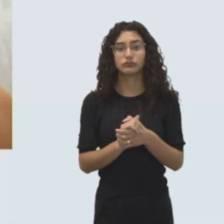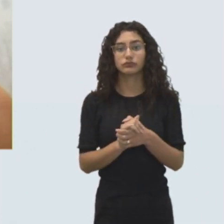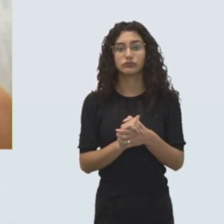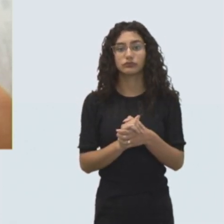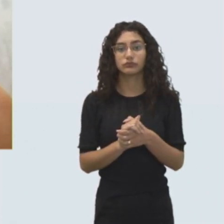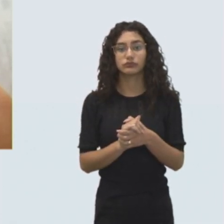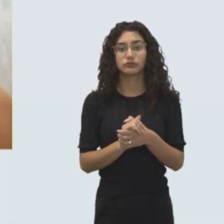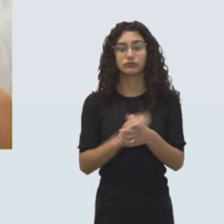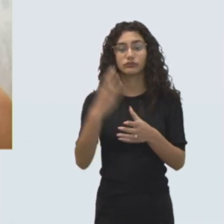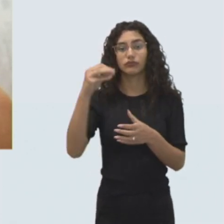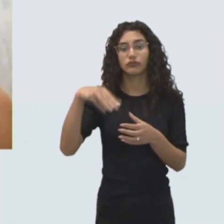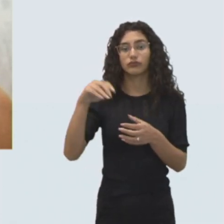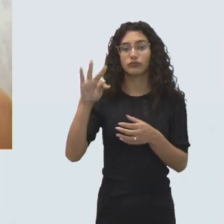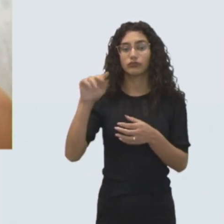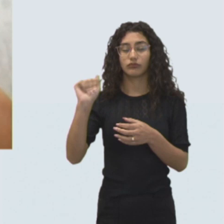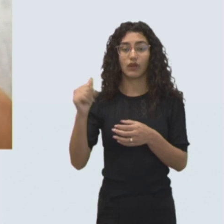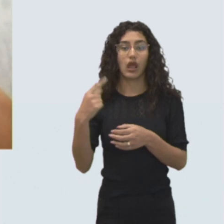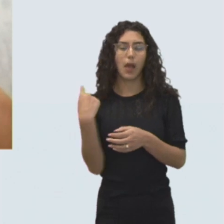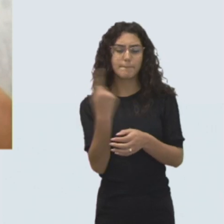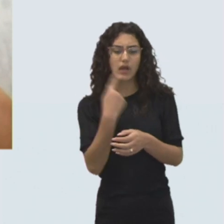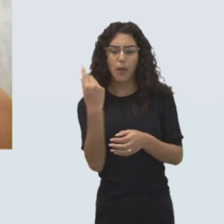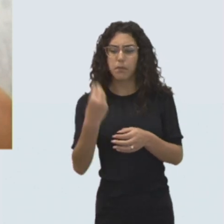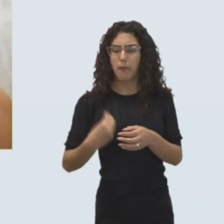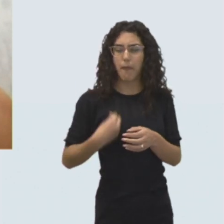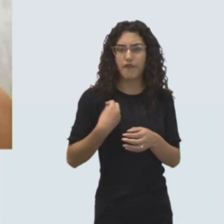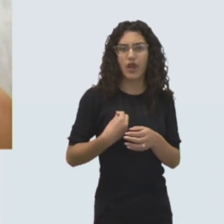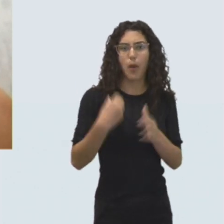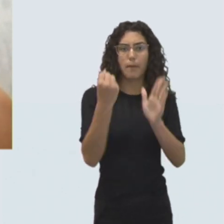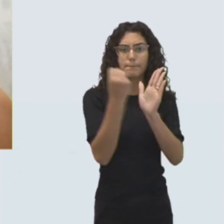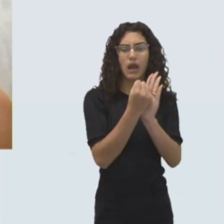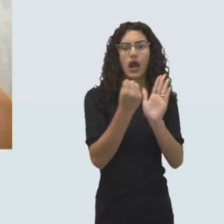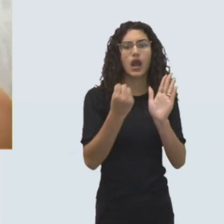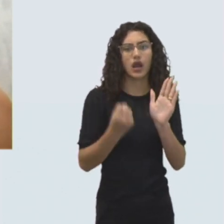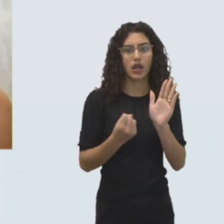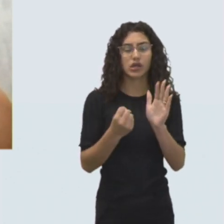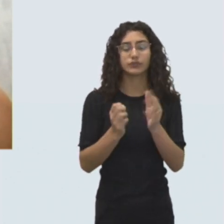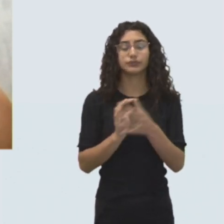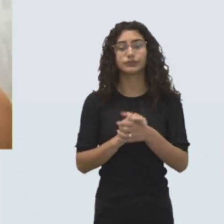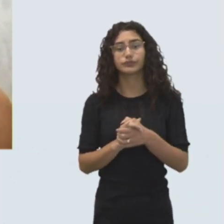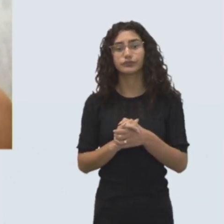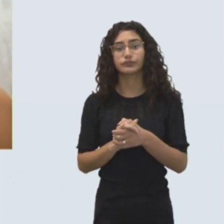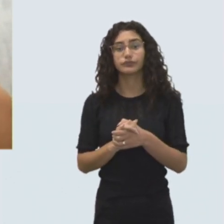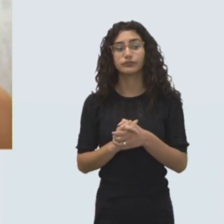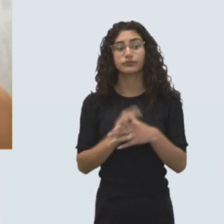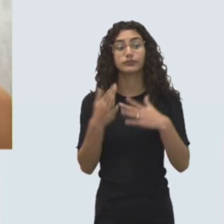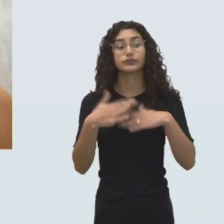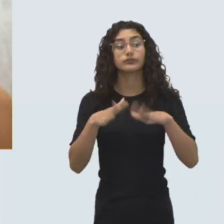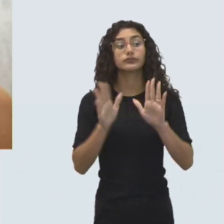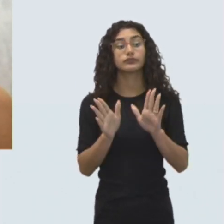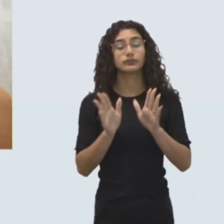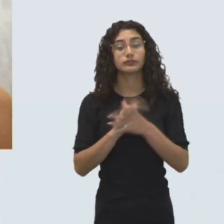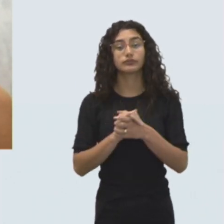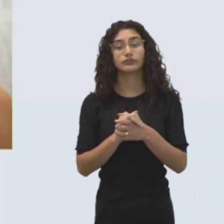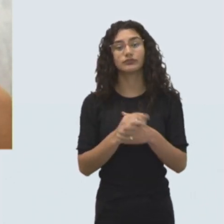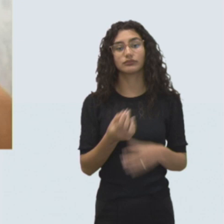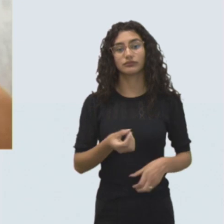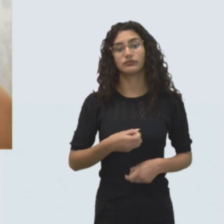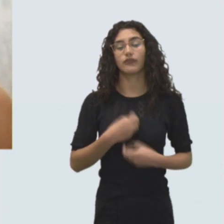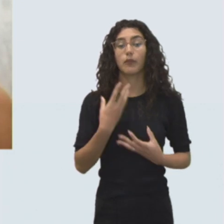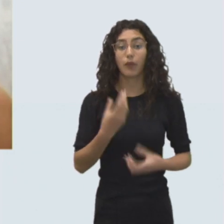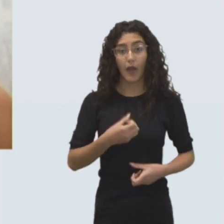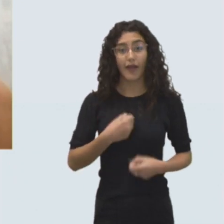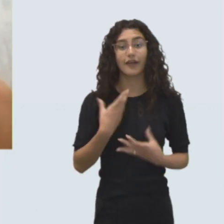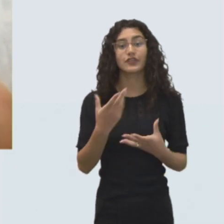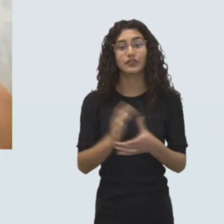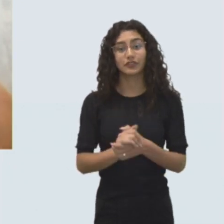passa pelas nossas vidas, deixando marcas, né? Olha, estou poético aqui, hein?